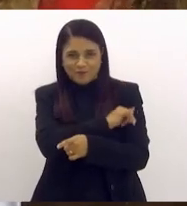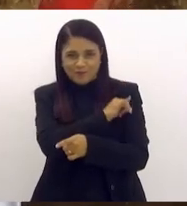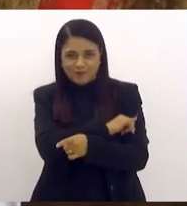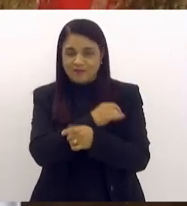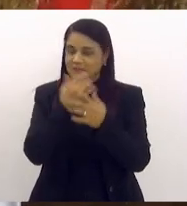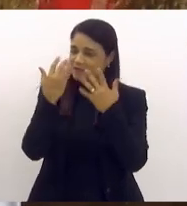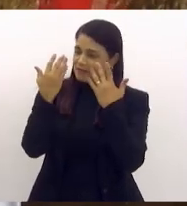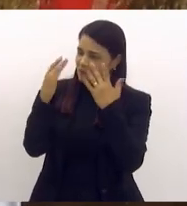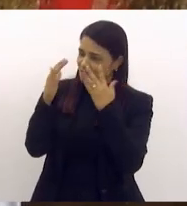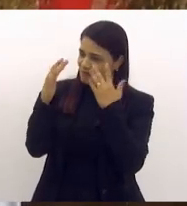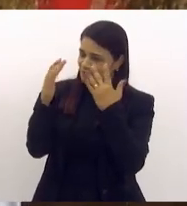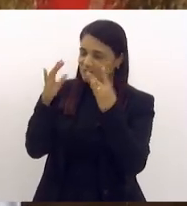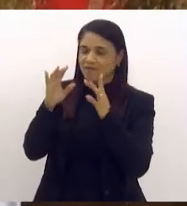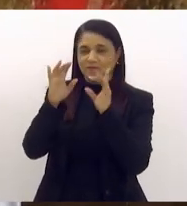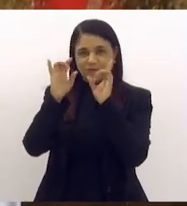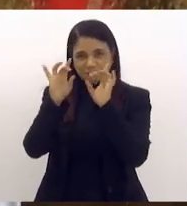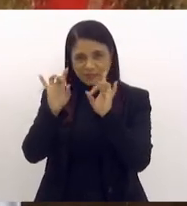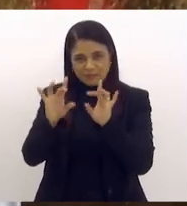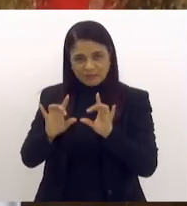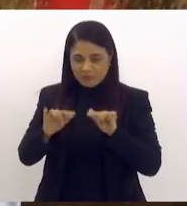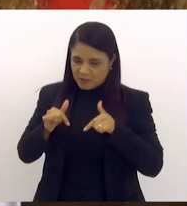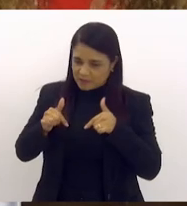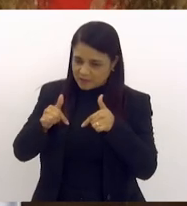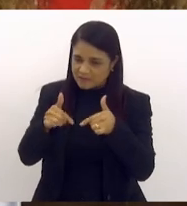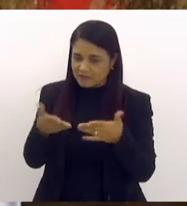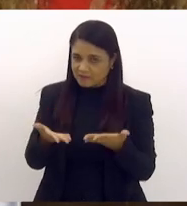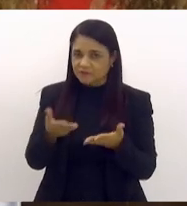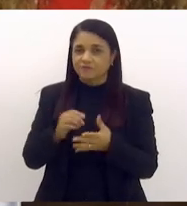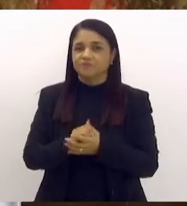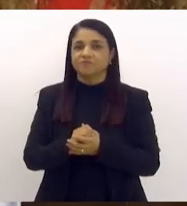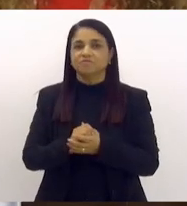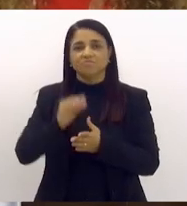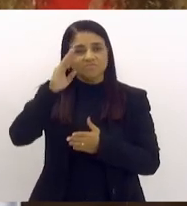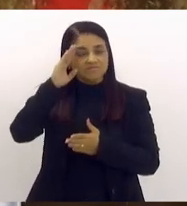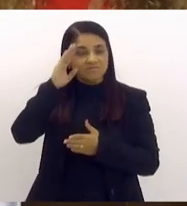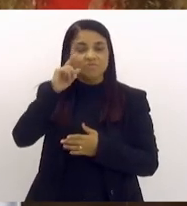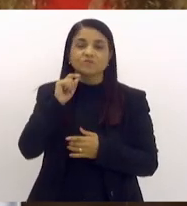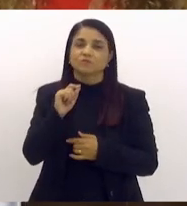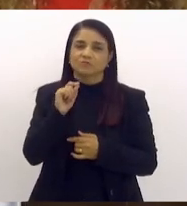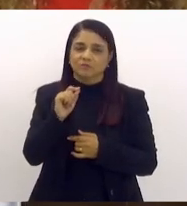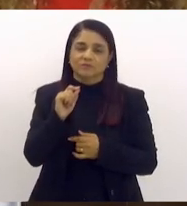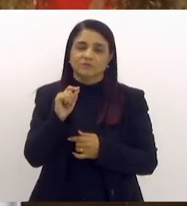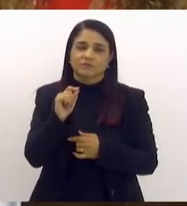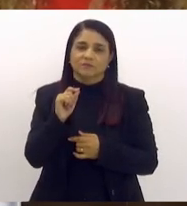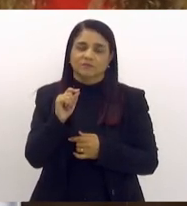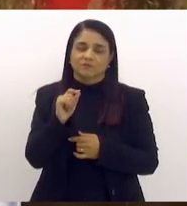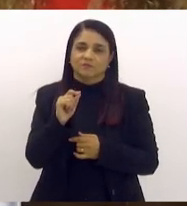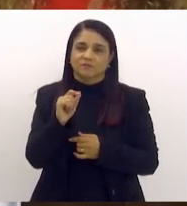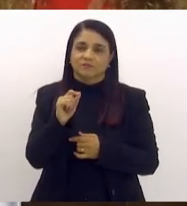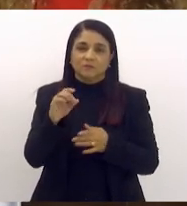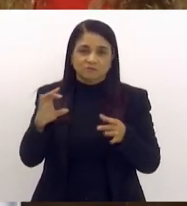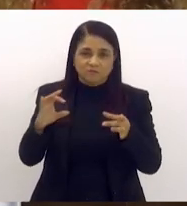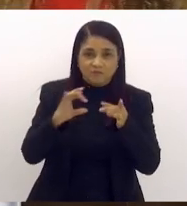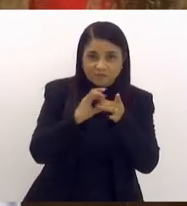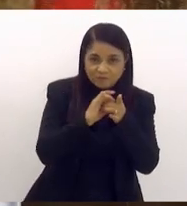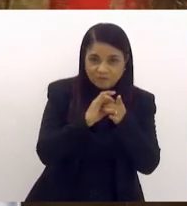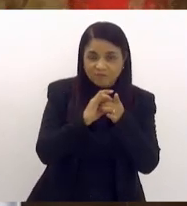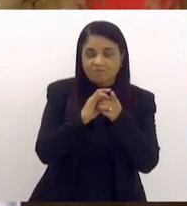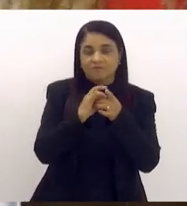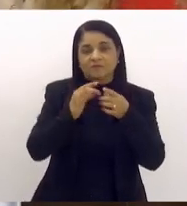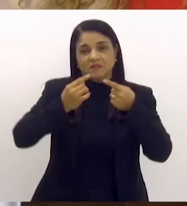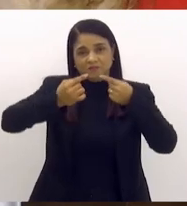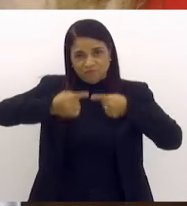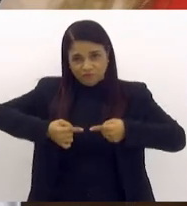especial por por essa iniciativa eh que é fundamental para que a gente possa de fato fazer conjuntamente essa disputa